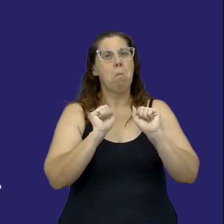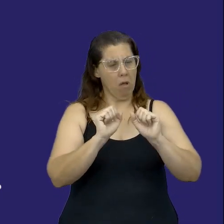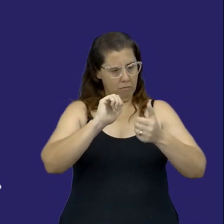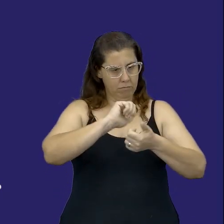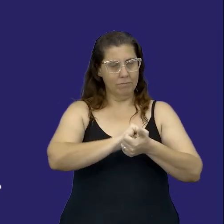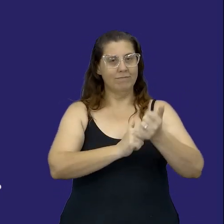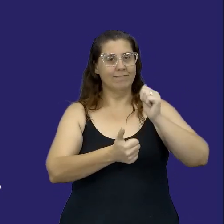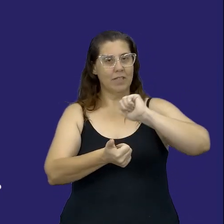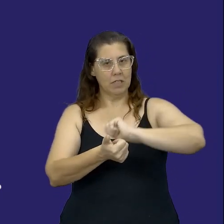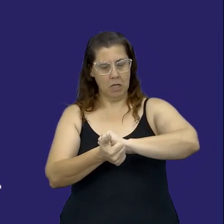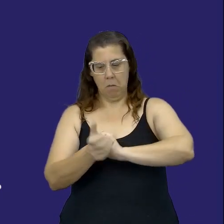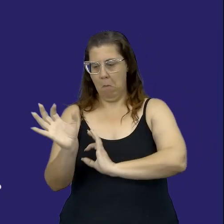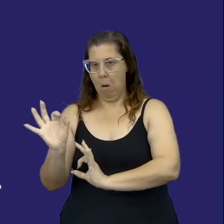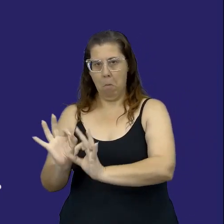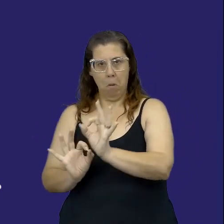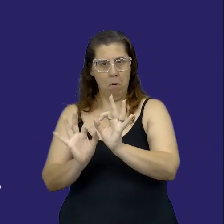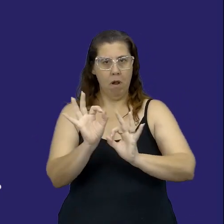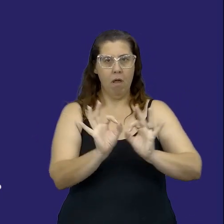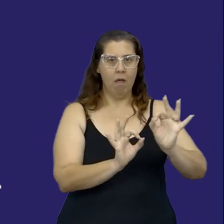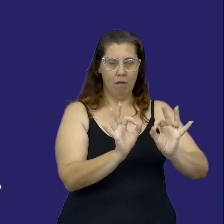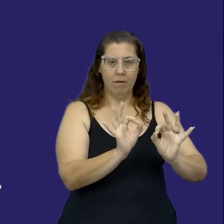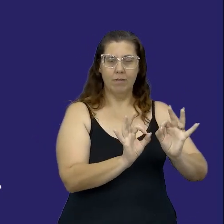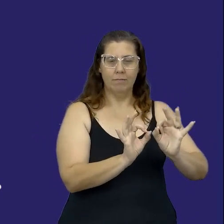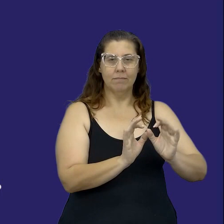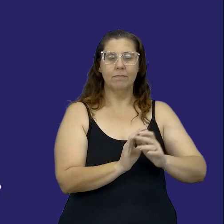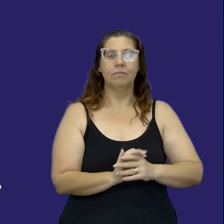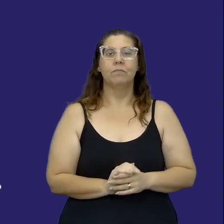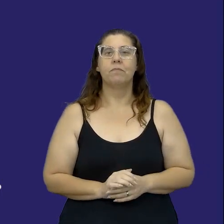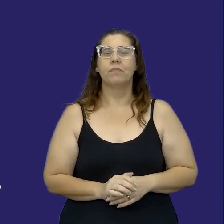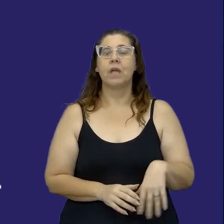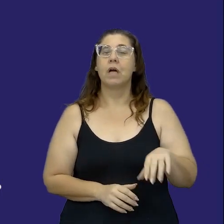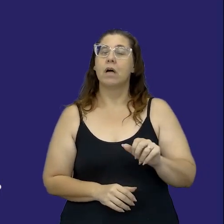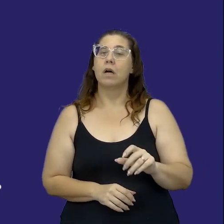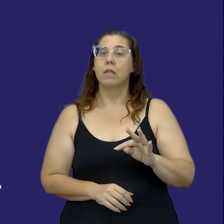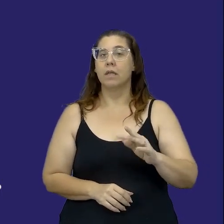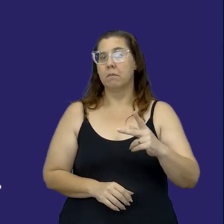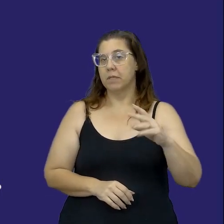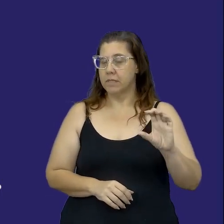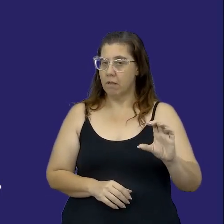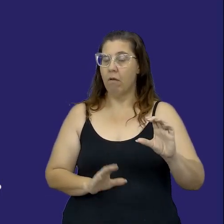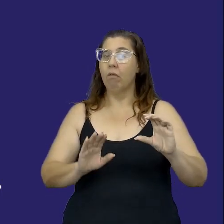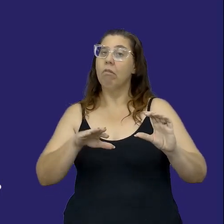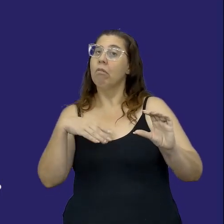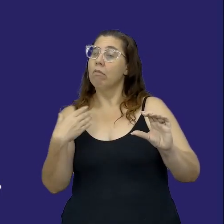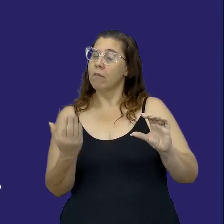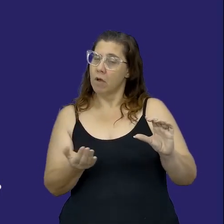adaptada à organização do planejamento na TPC. Então, em relação à seleção